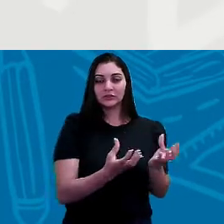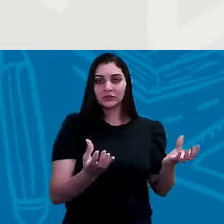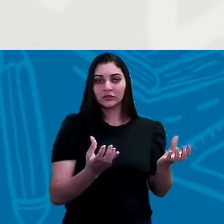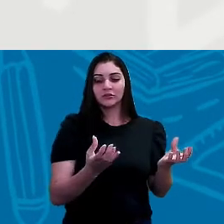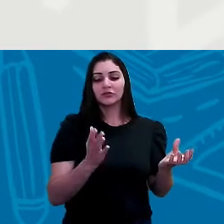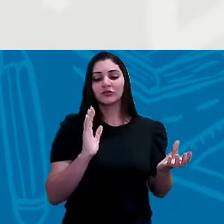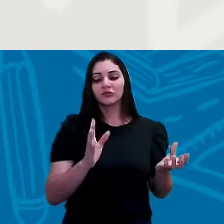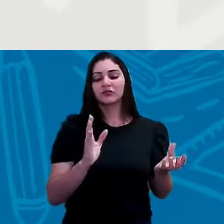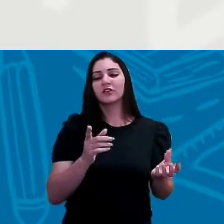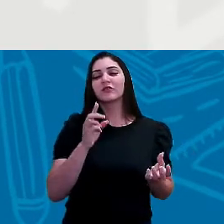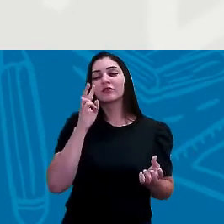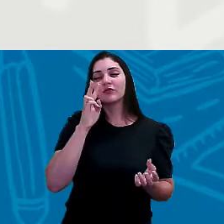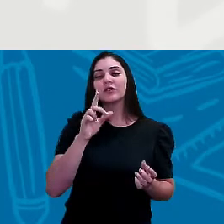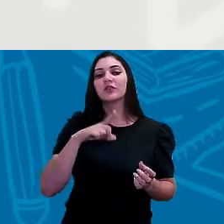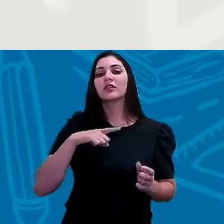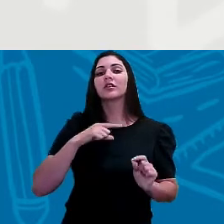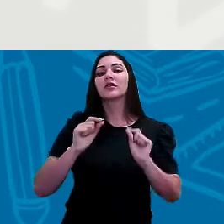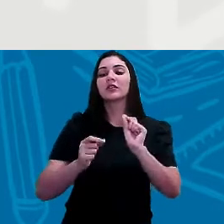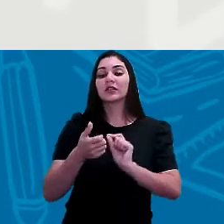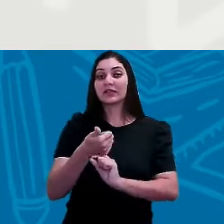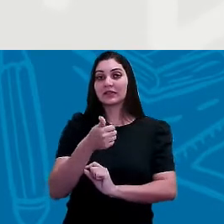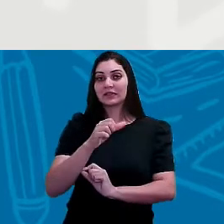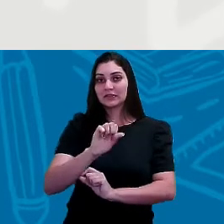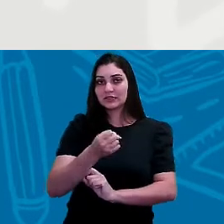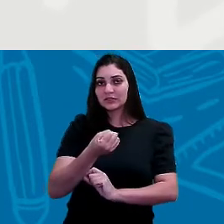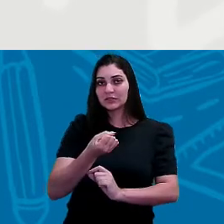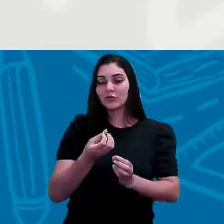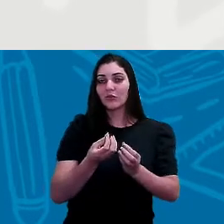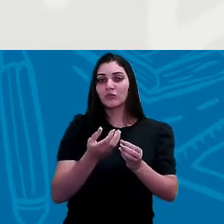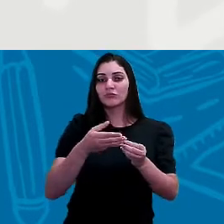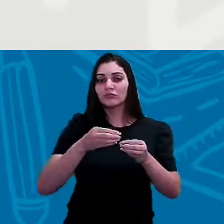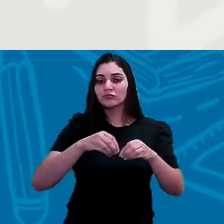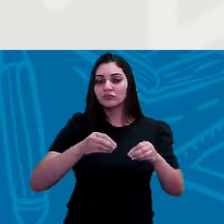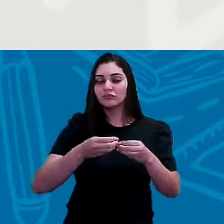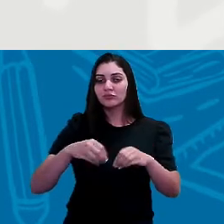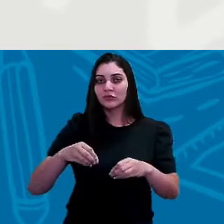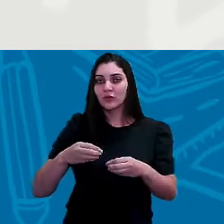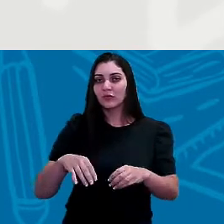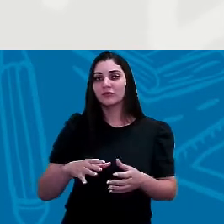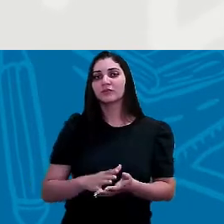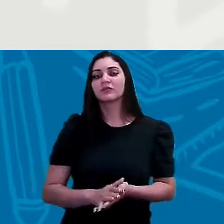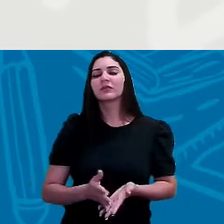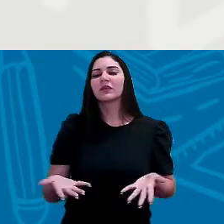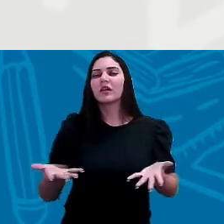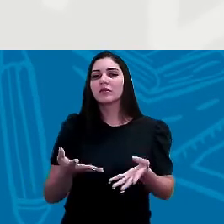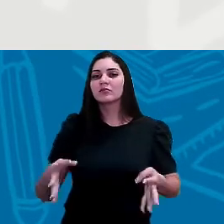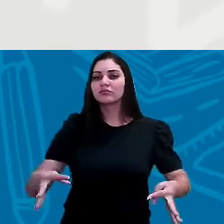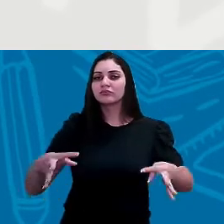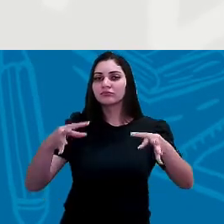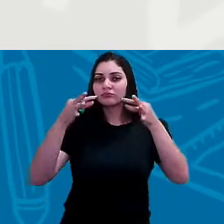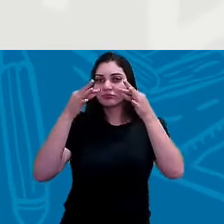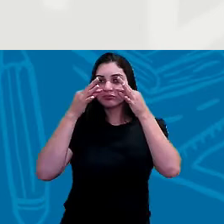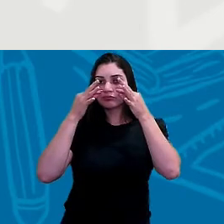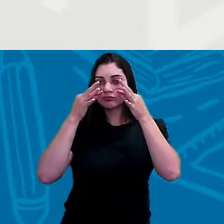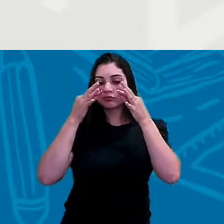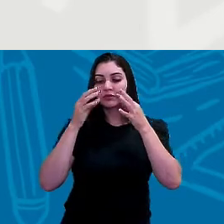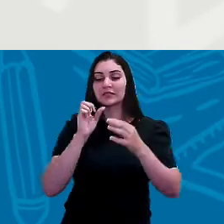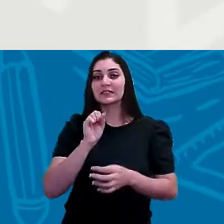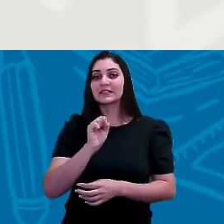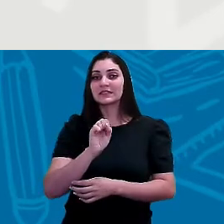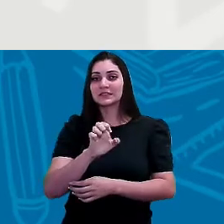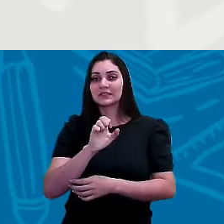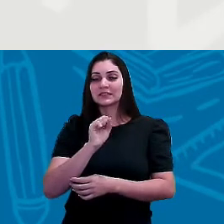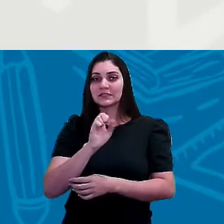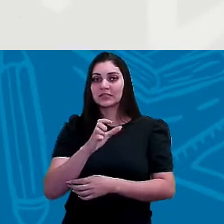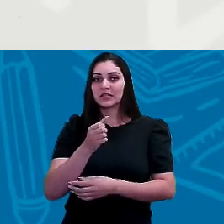já contou e viu que tem 18 ovos, tá certo? Agora, preste atenção. Se comprar